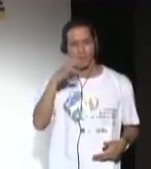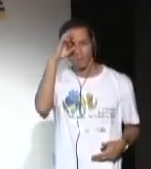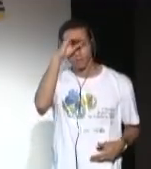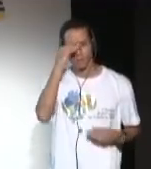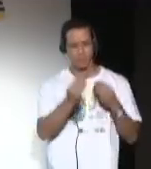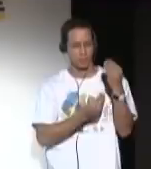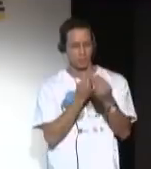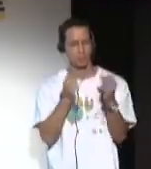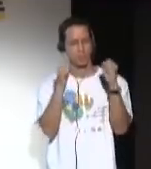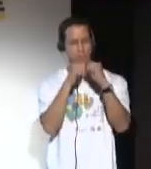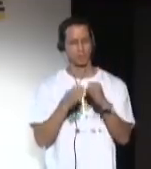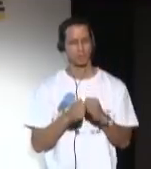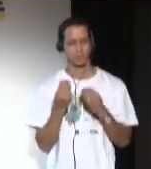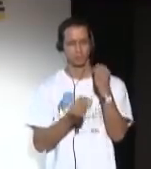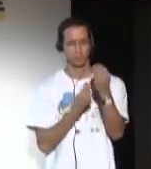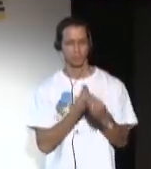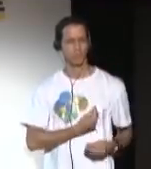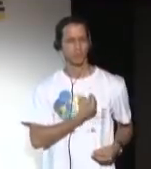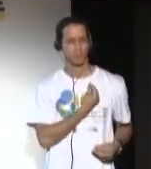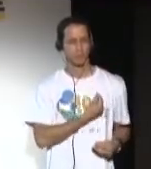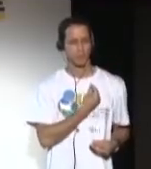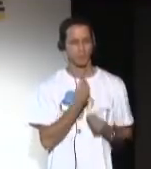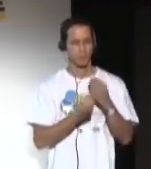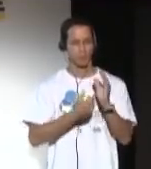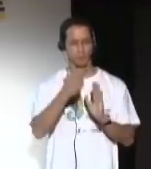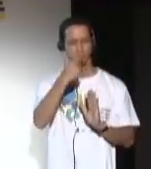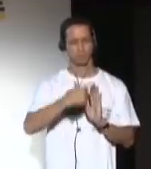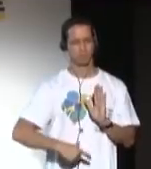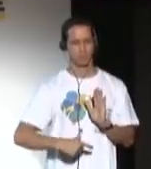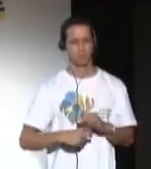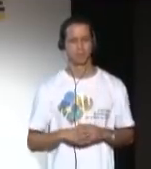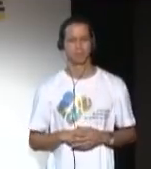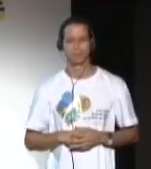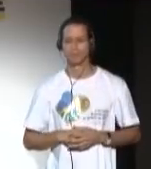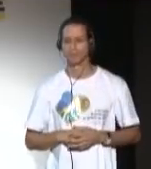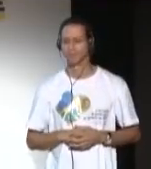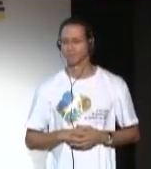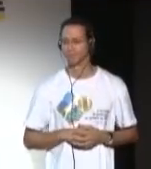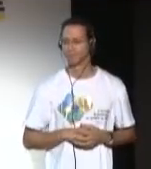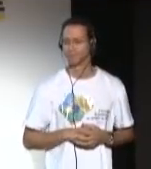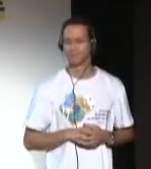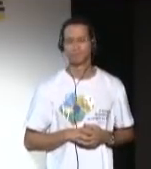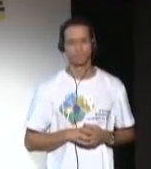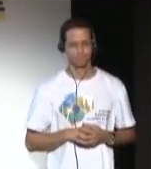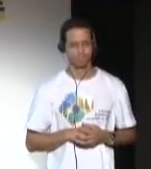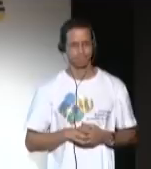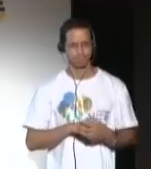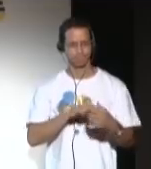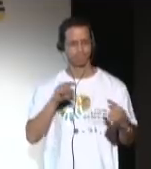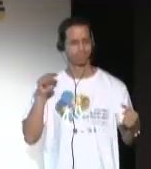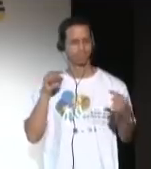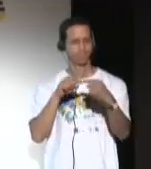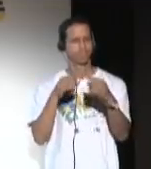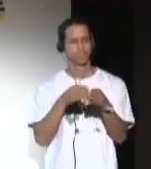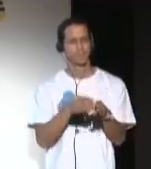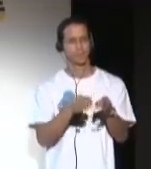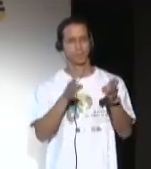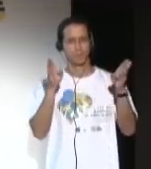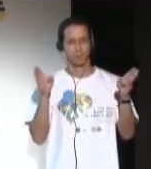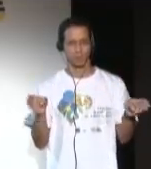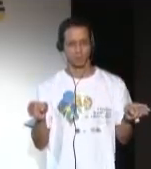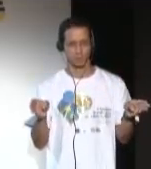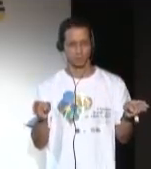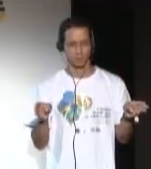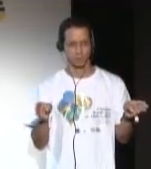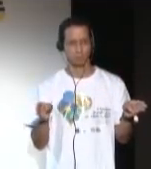como fazer, como viver e como ser. Essa é uma missão muito abrangente. É